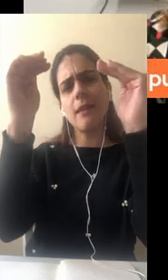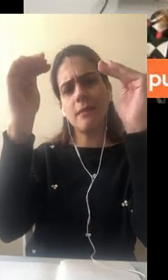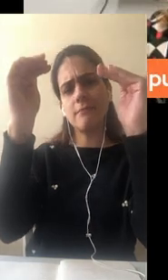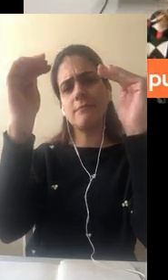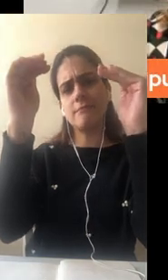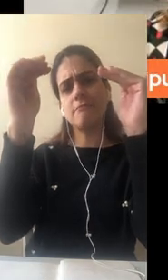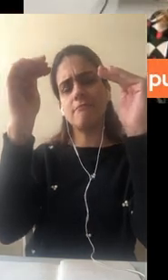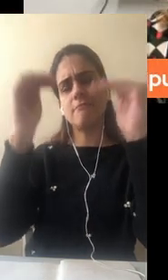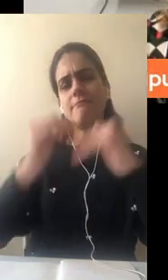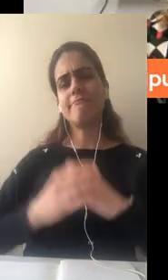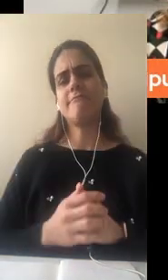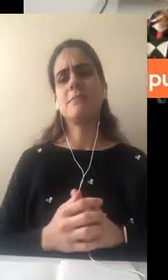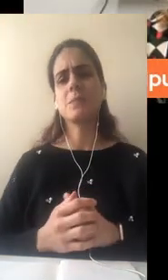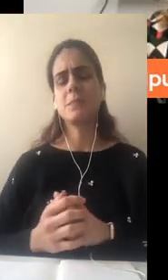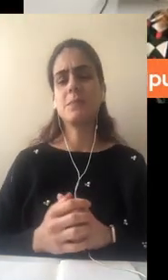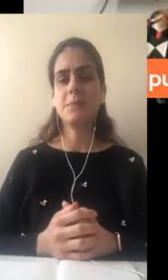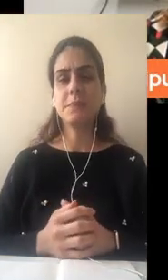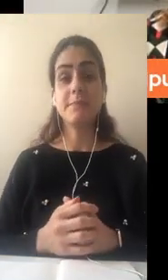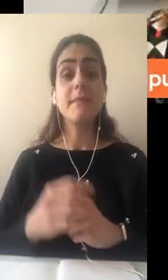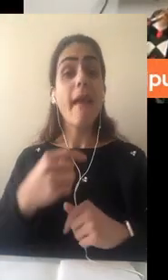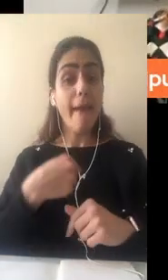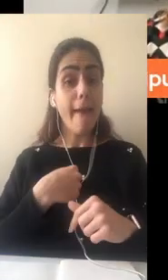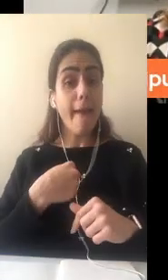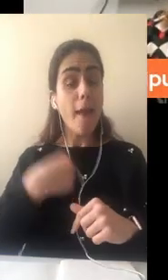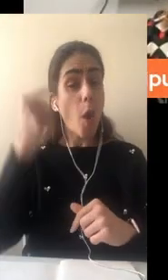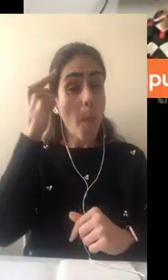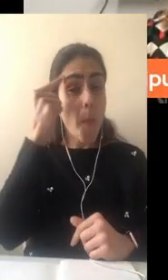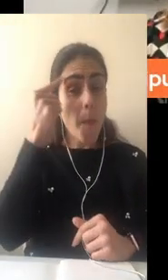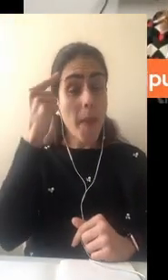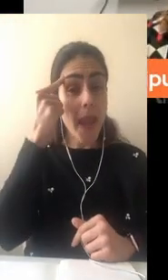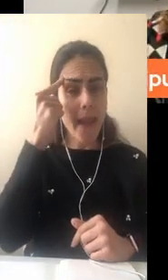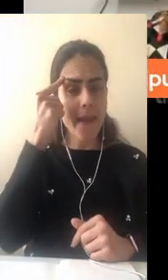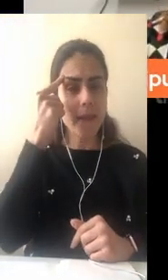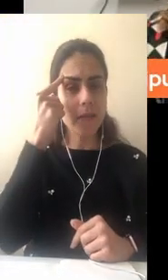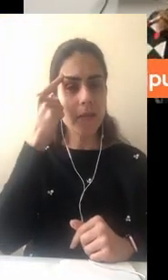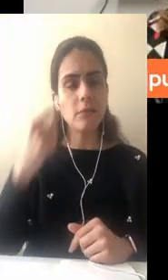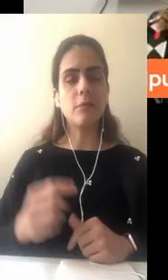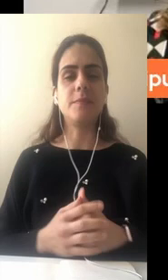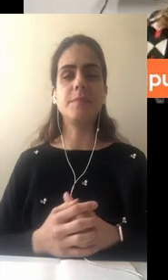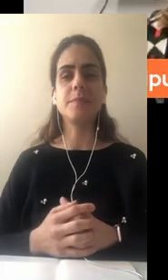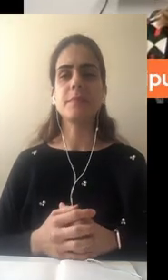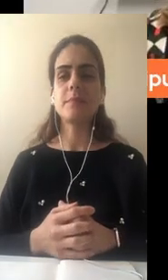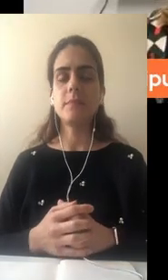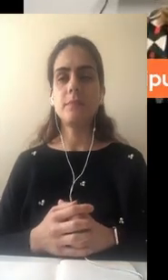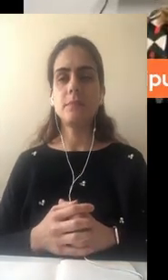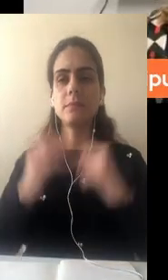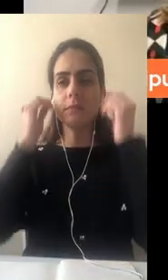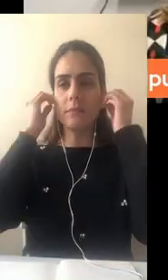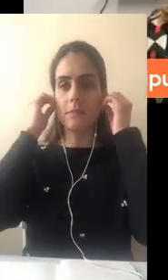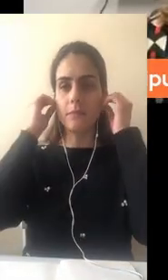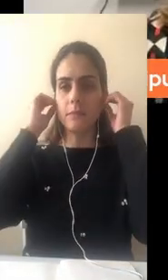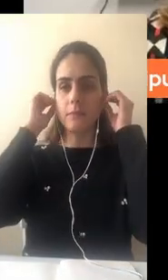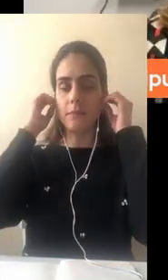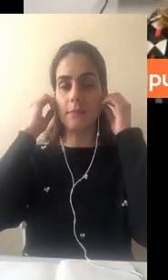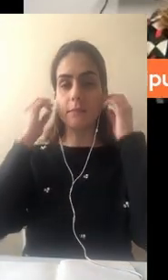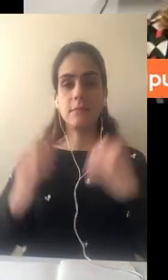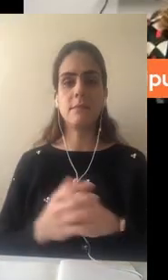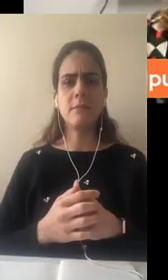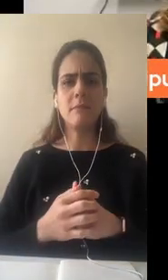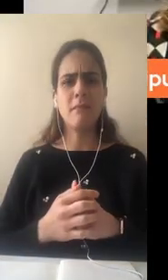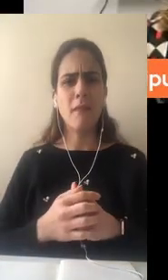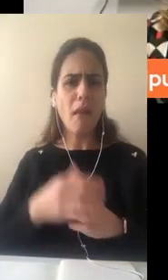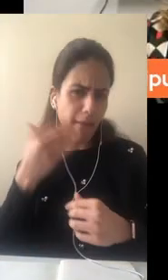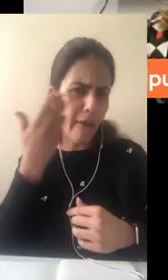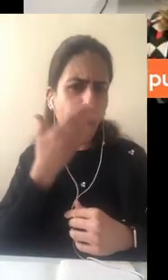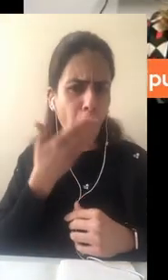inclusive, passa pelo meu crivo de raciocínio. Então, faça isso. Segunda coisa,